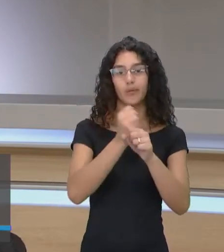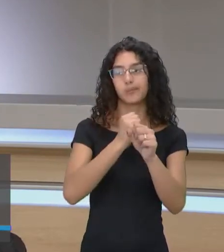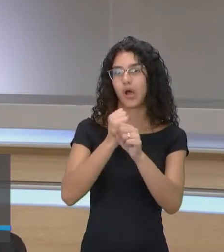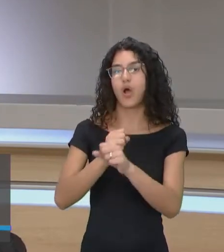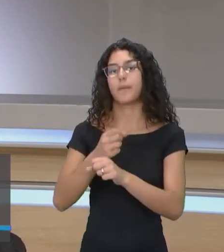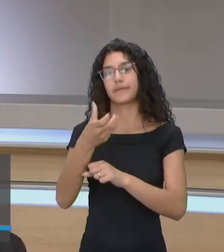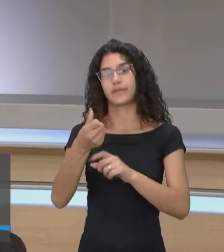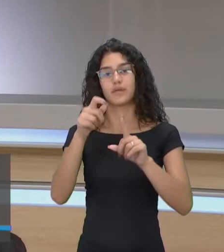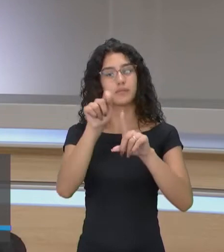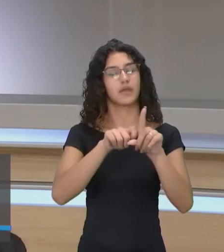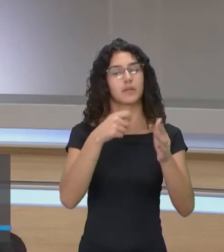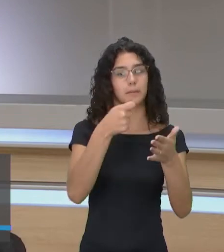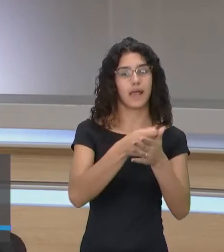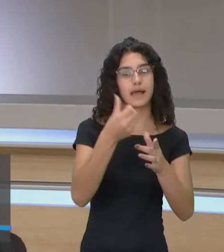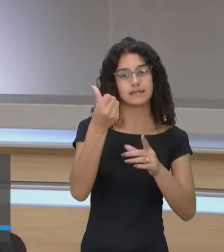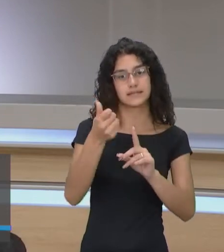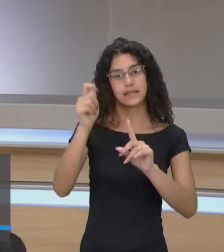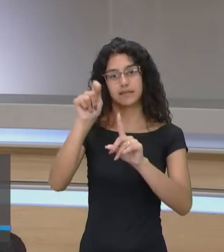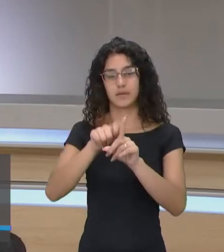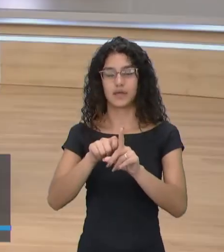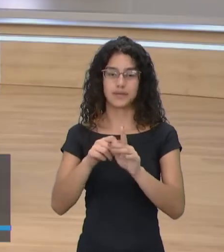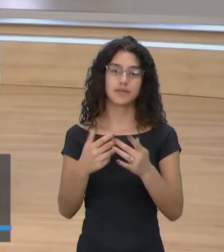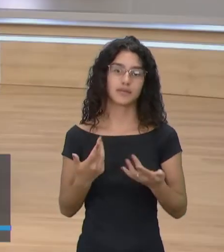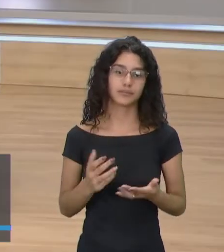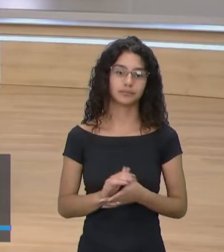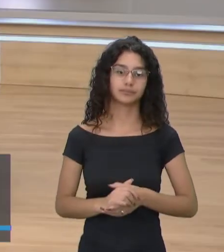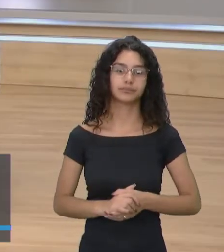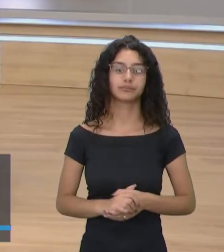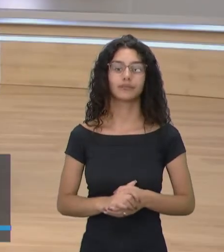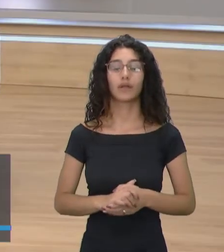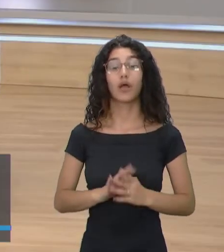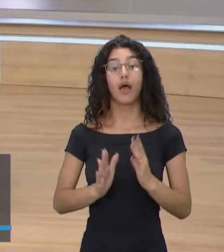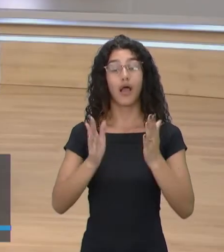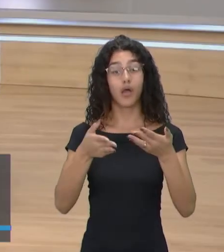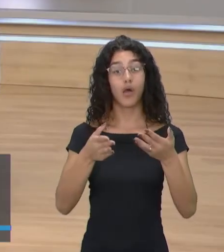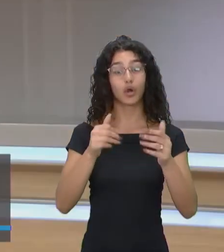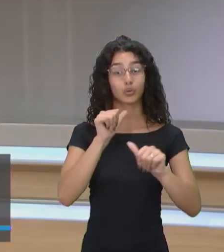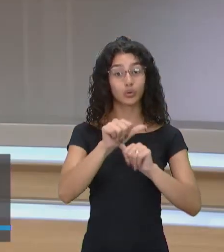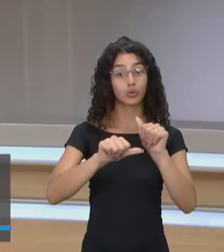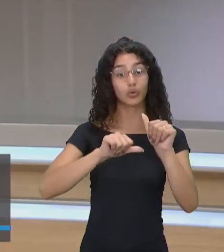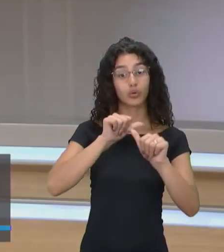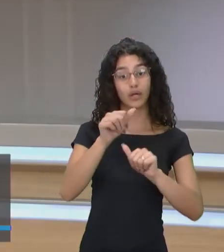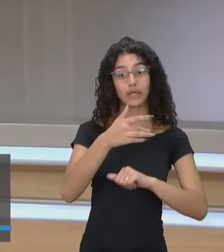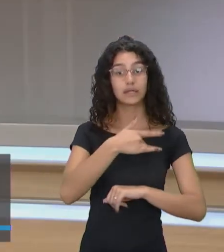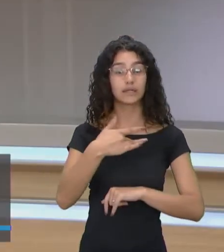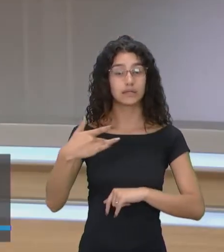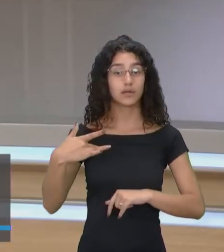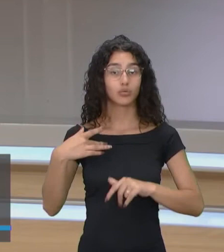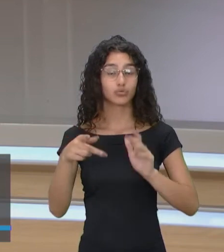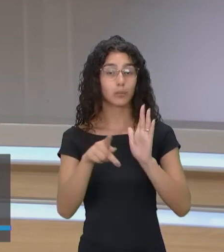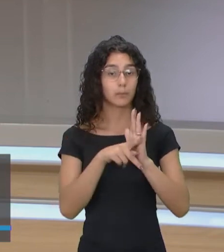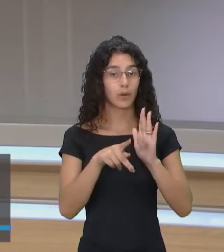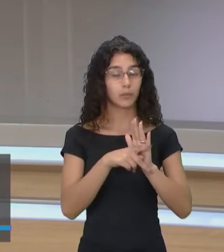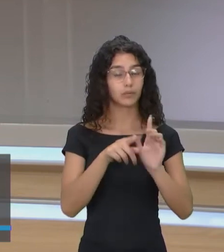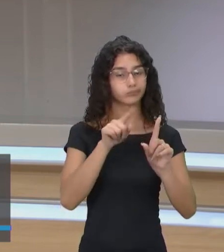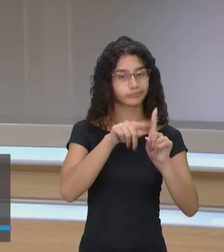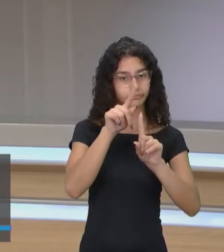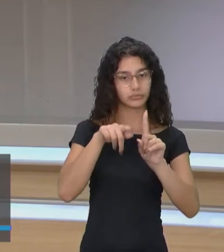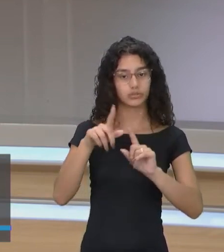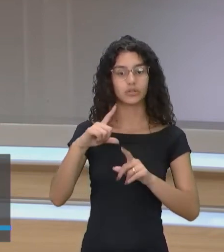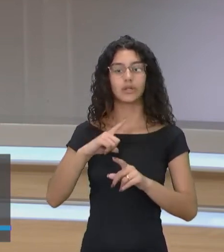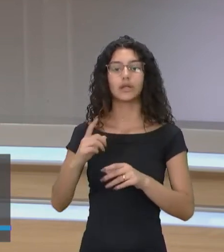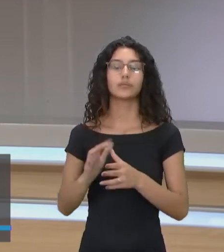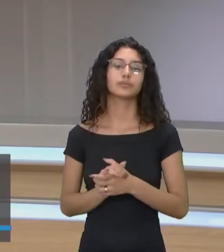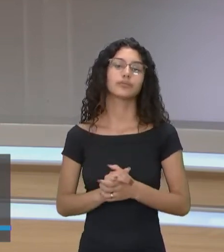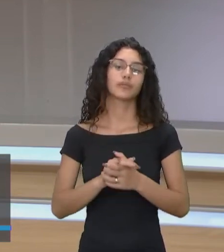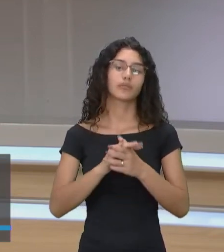então você vai pagar 6 meses de caçamba, não sei. Bom, agora saindo dos resíduos da saúde em si, saindo um pouco dessas taxas, vamos